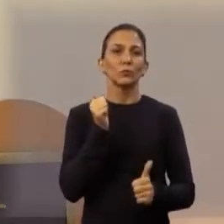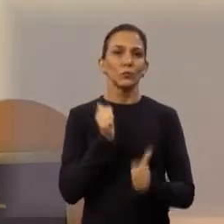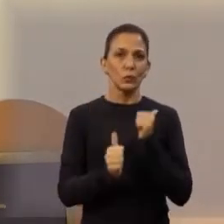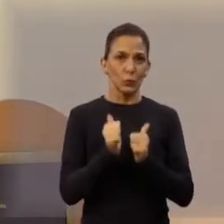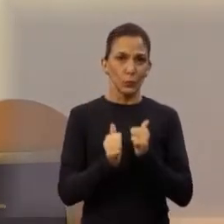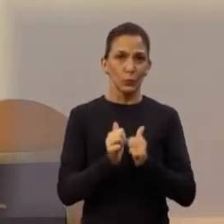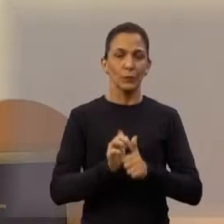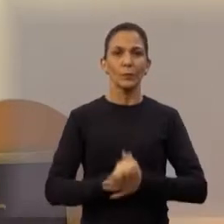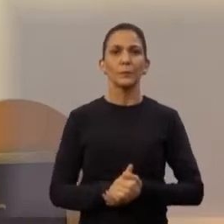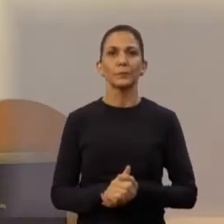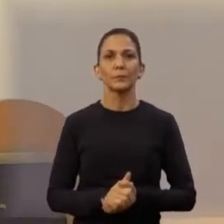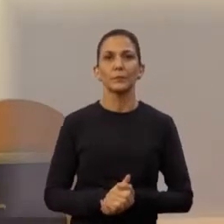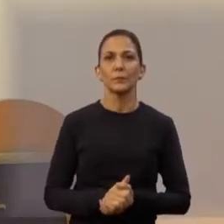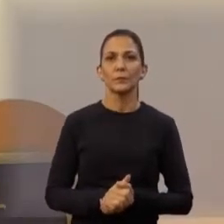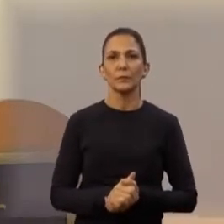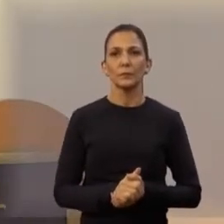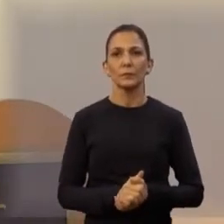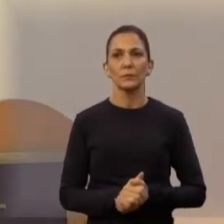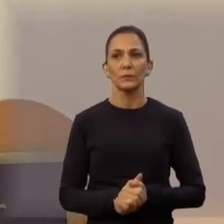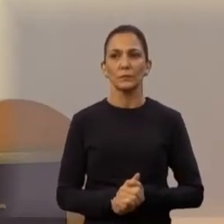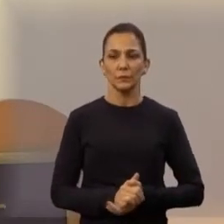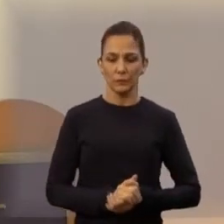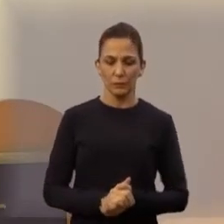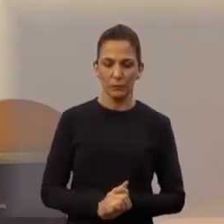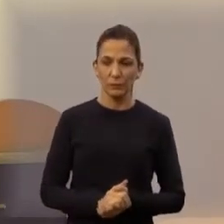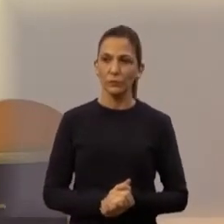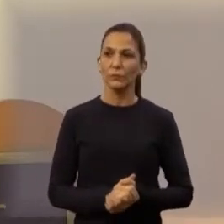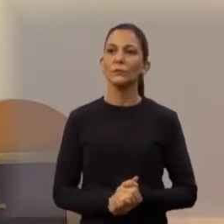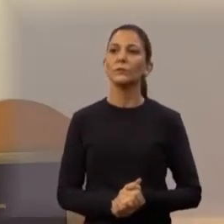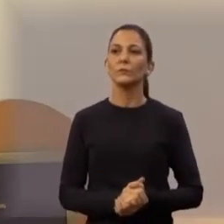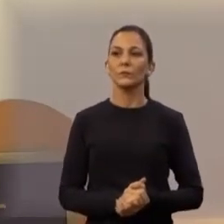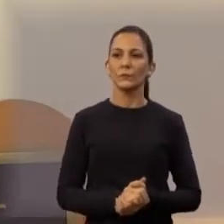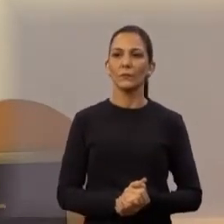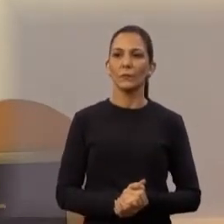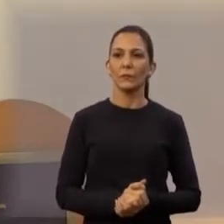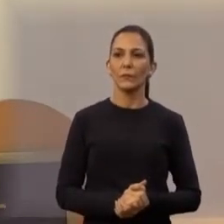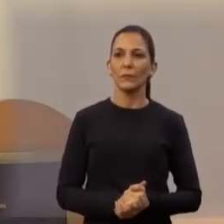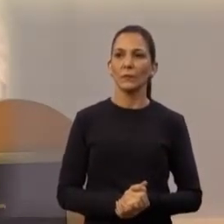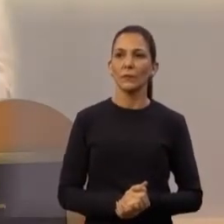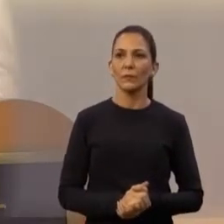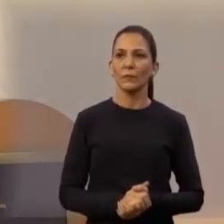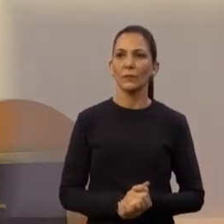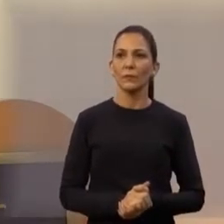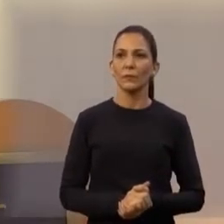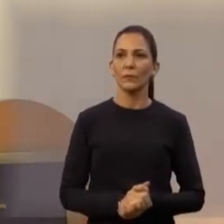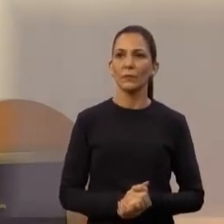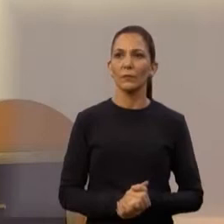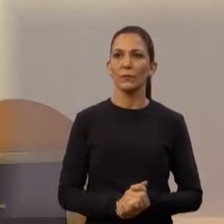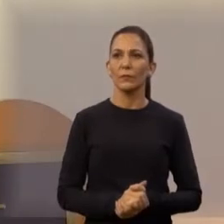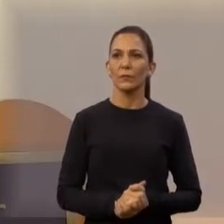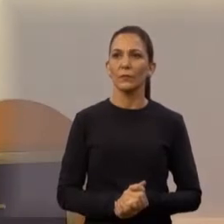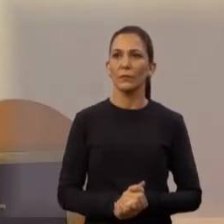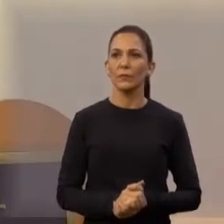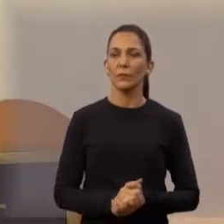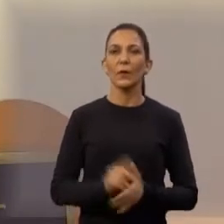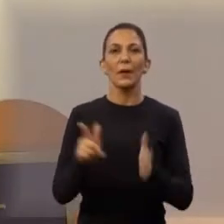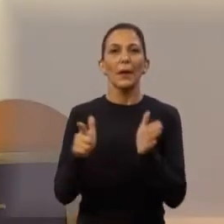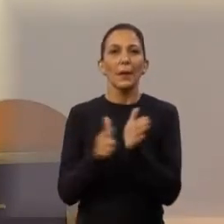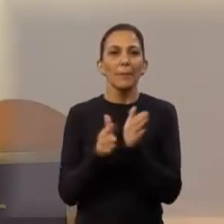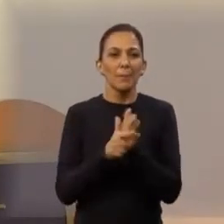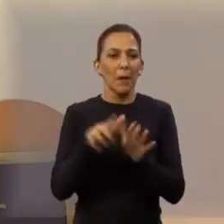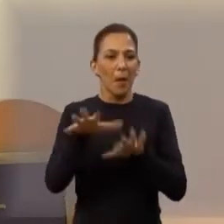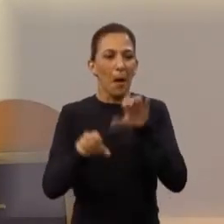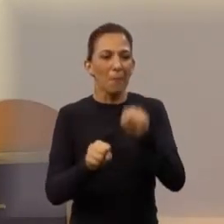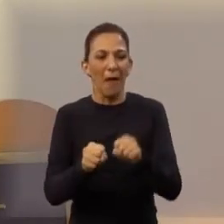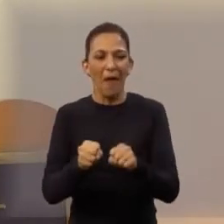aqui e deixar o outro papel aqui eu não sei quem vem aqui para o presidente deixa o papel aqui confu toda a gente pega do